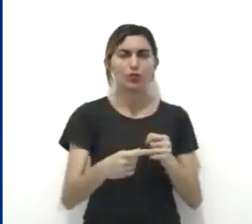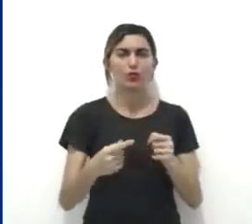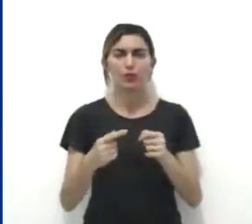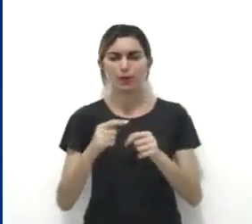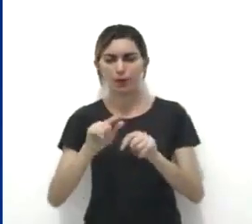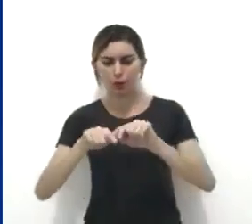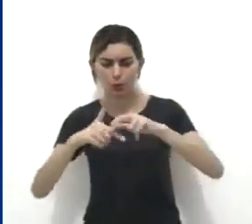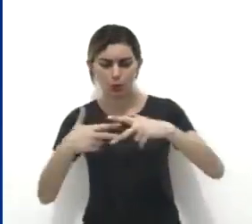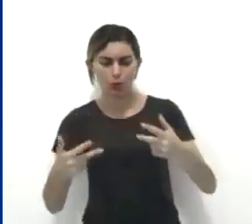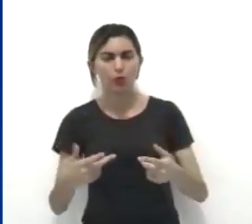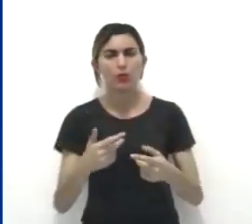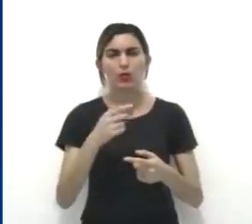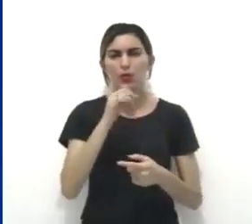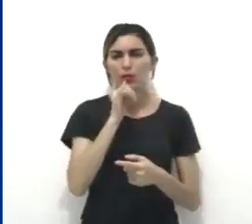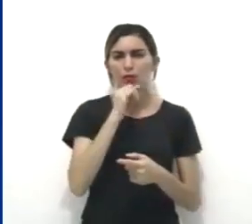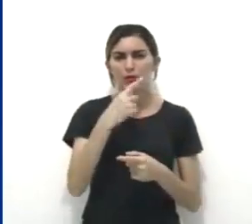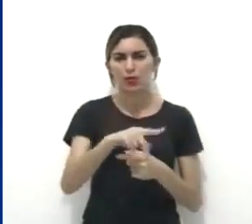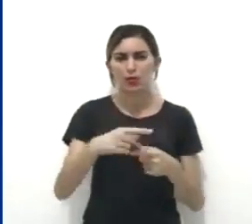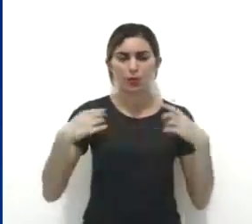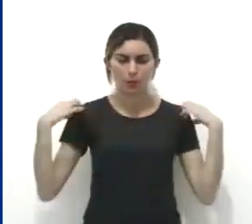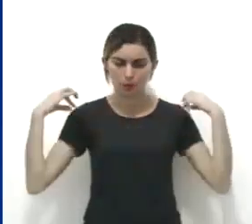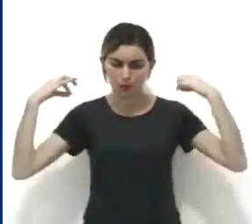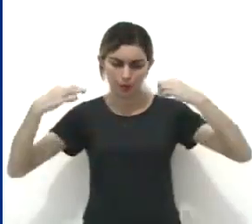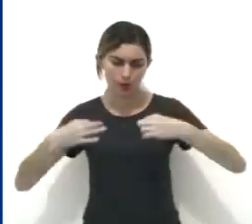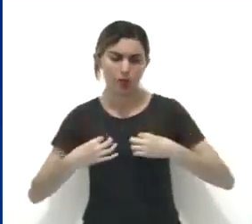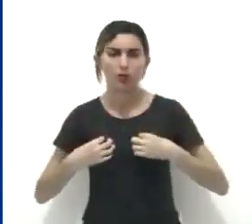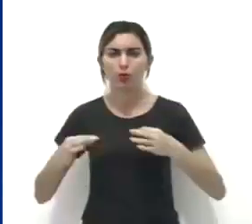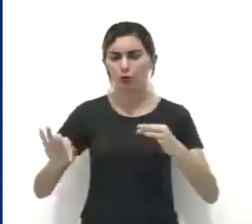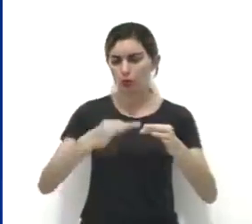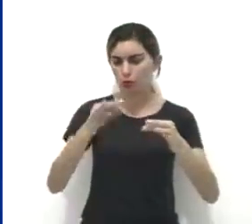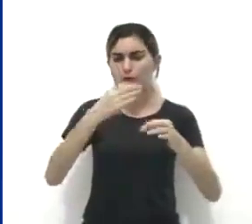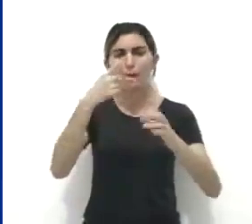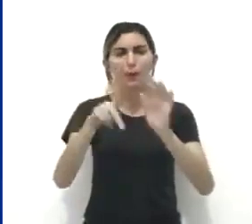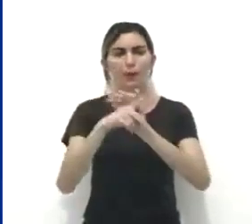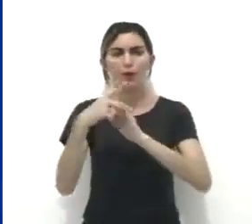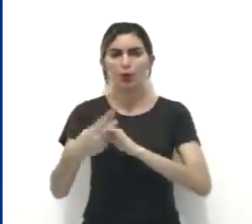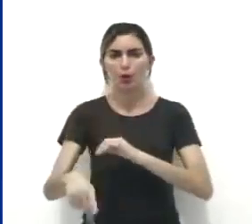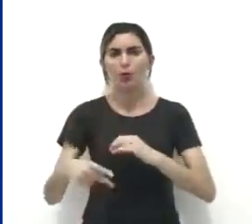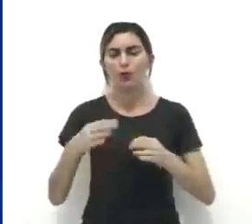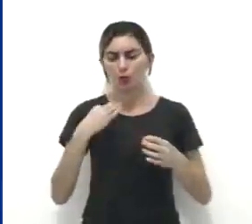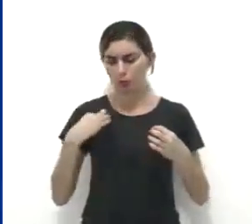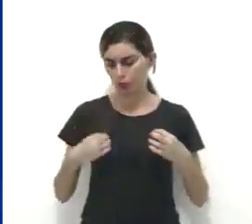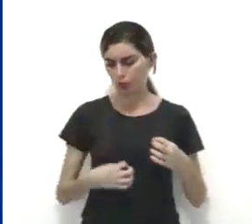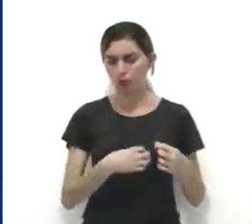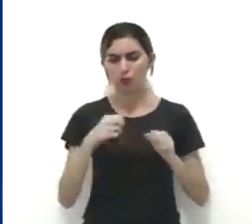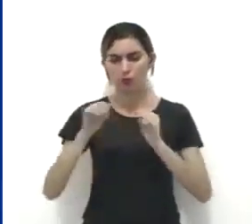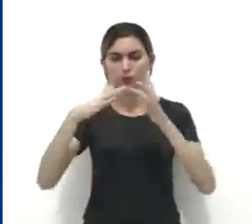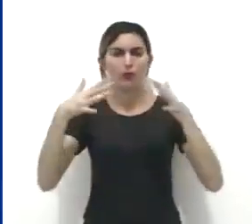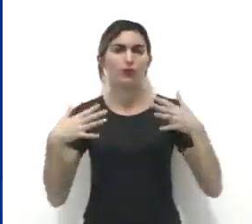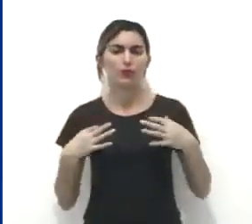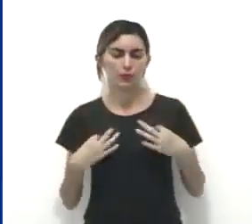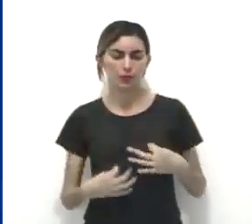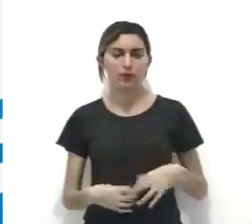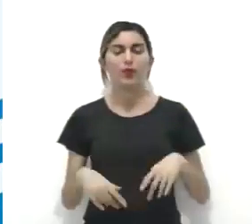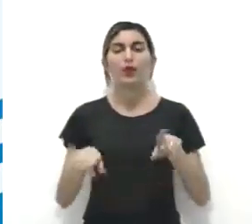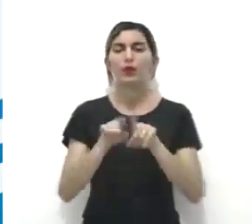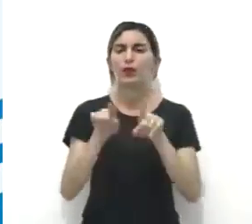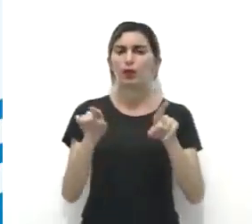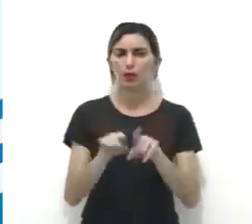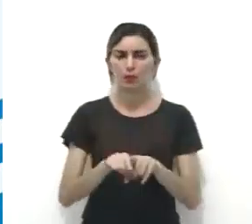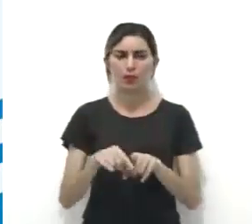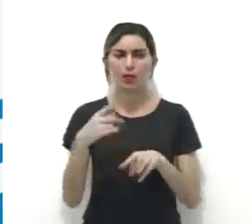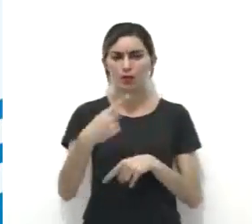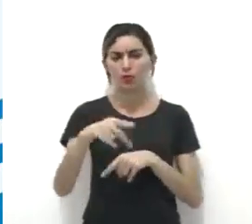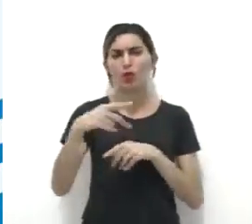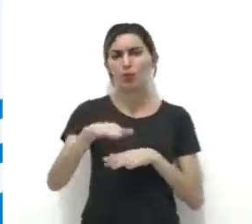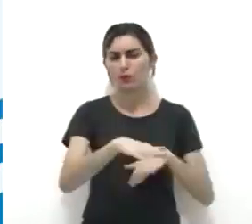suas indumentárias. Por exemplo, o seu manto é confeccionado por eles com continhas e lantejoulas, né? Além